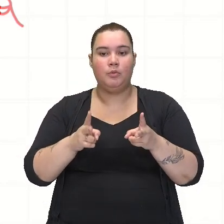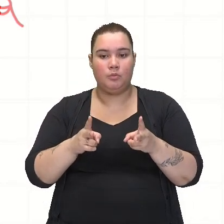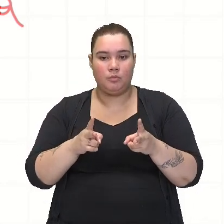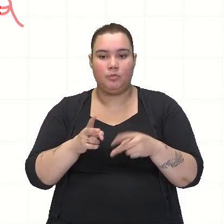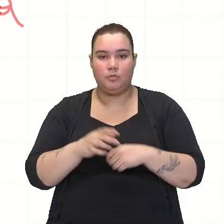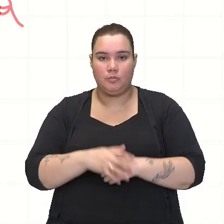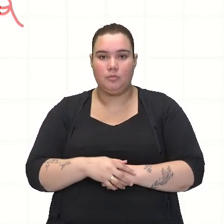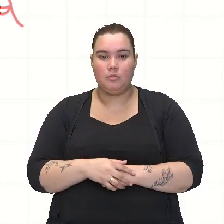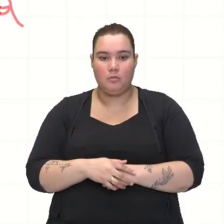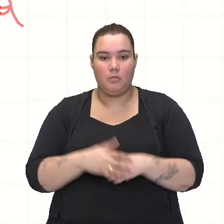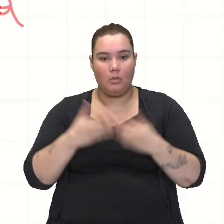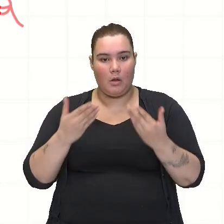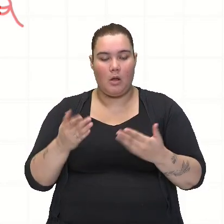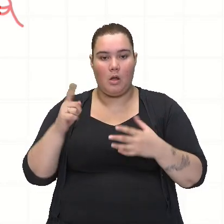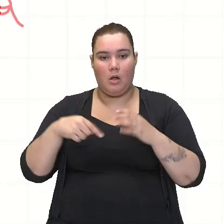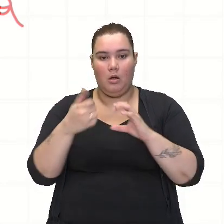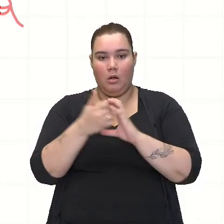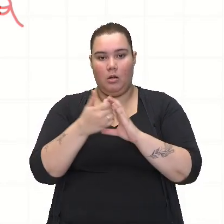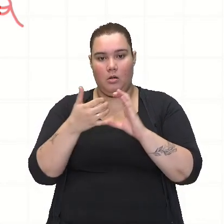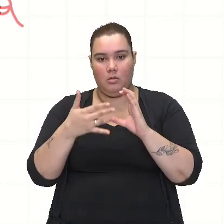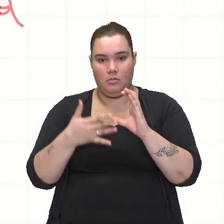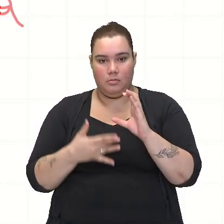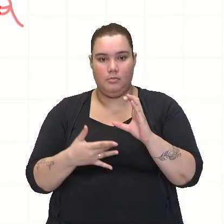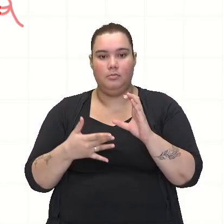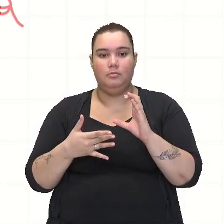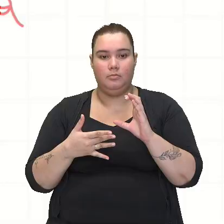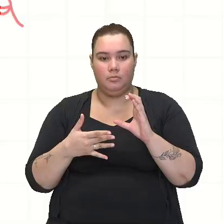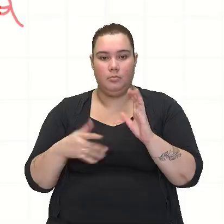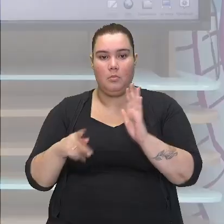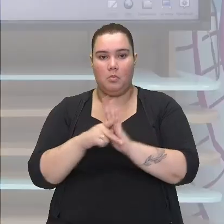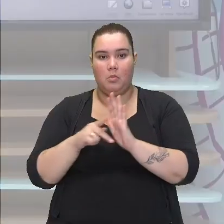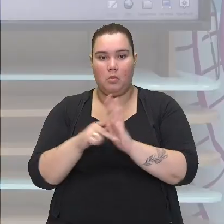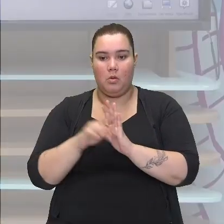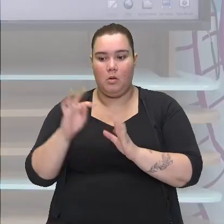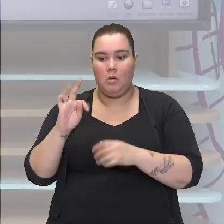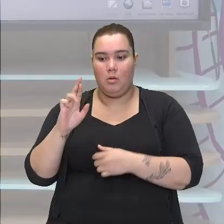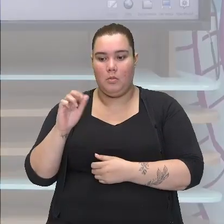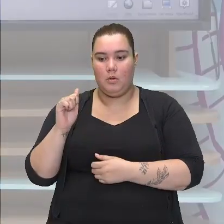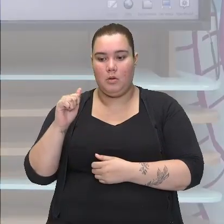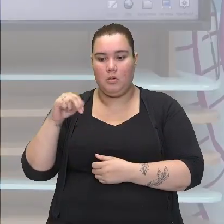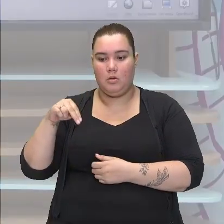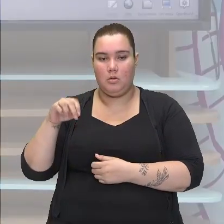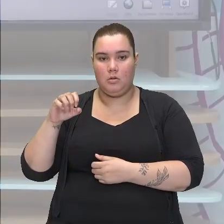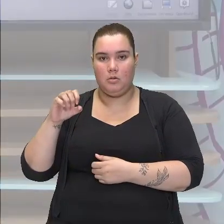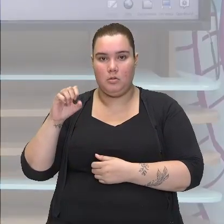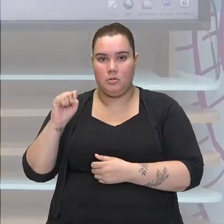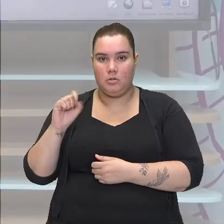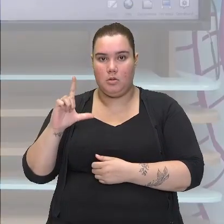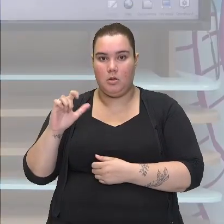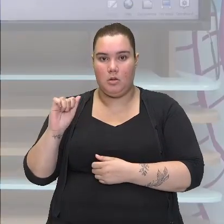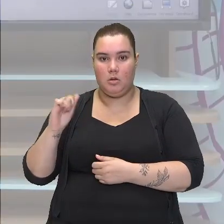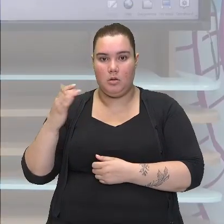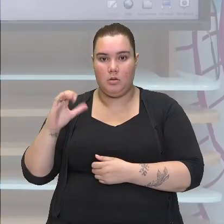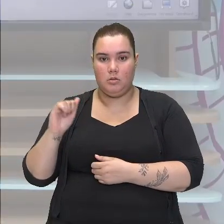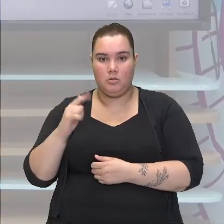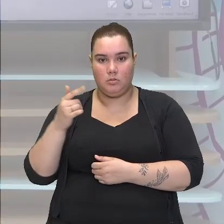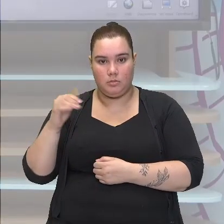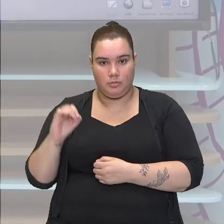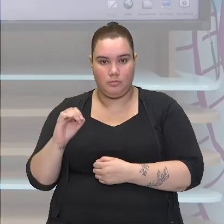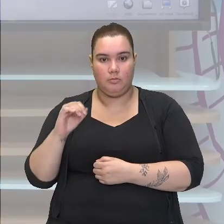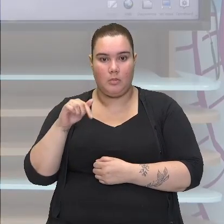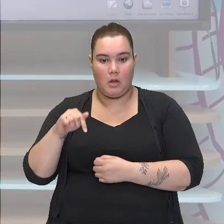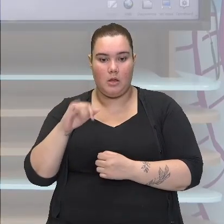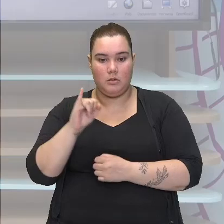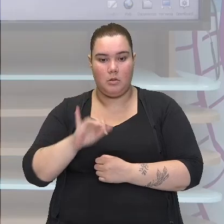tamanho. Então, essas são as características da translação, olha. Eu vou movimentar a